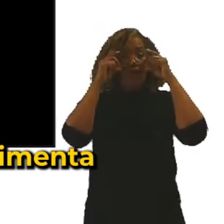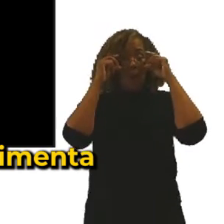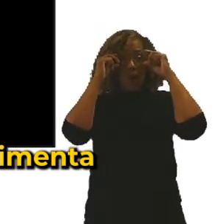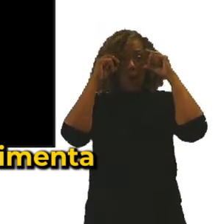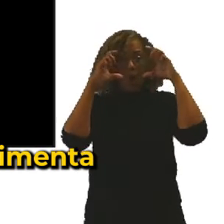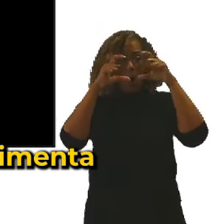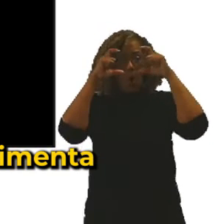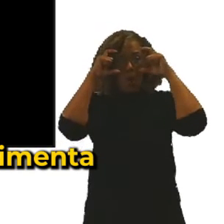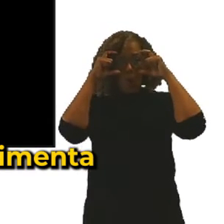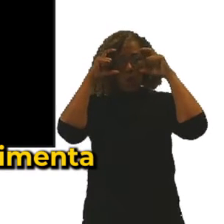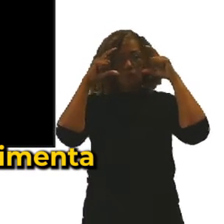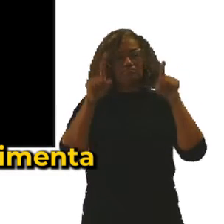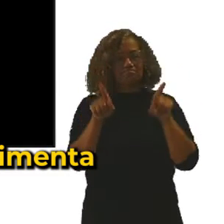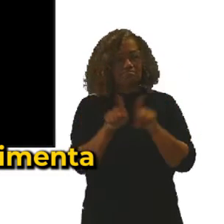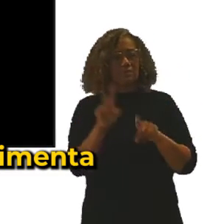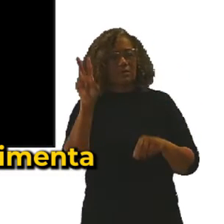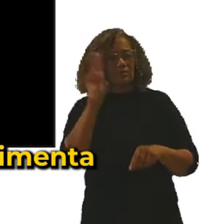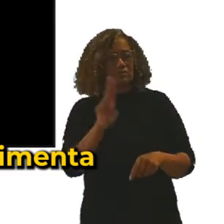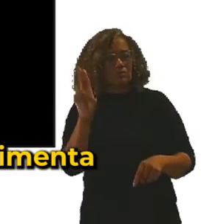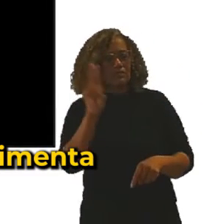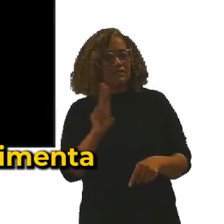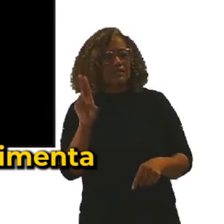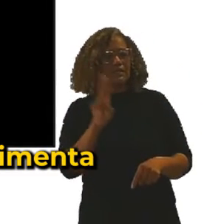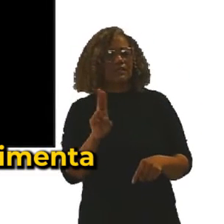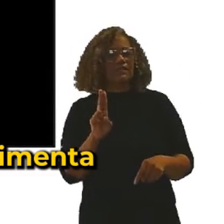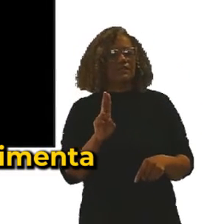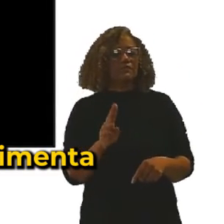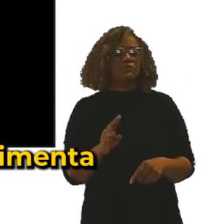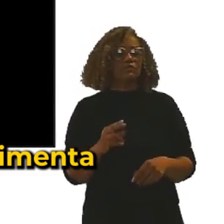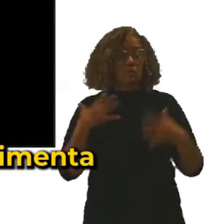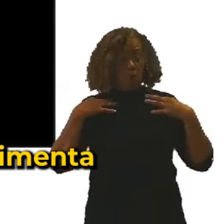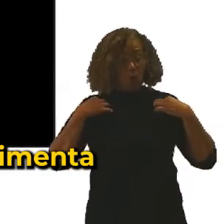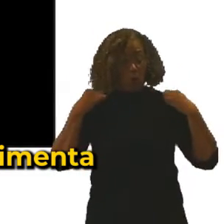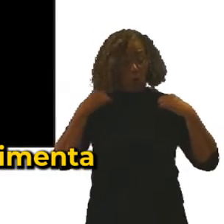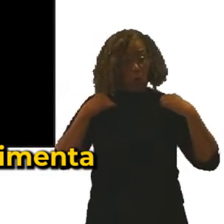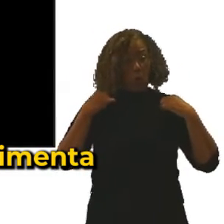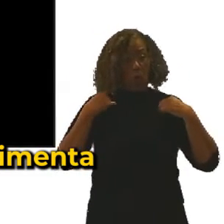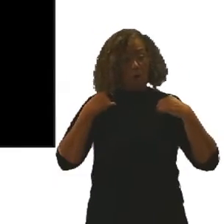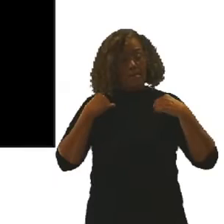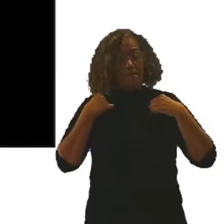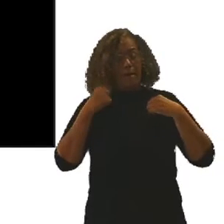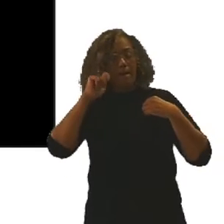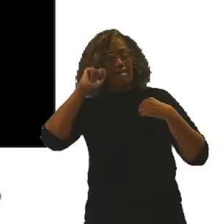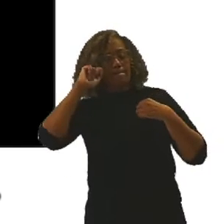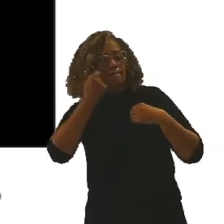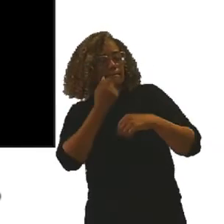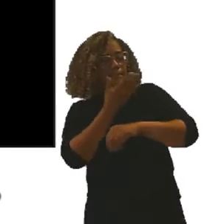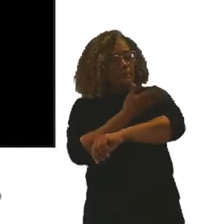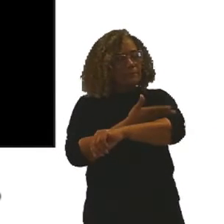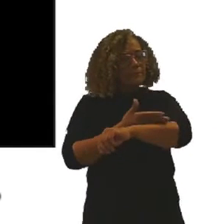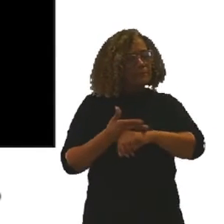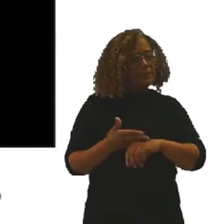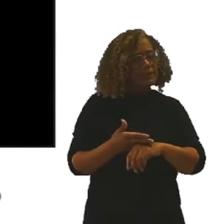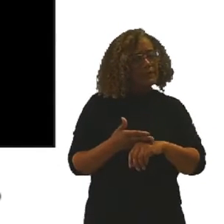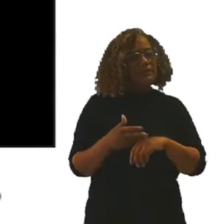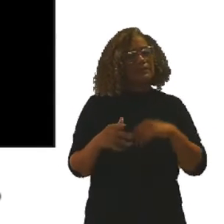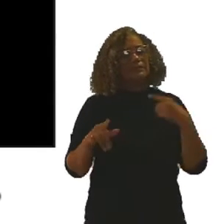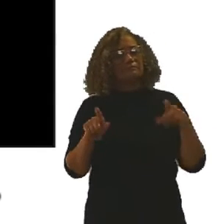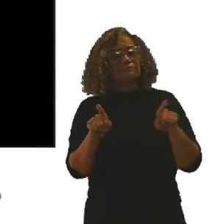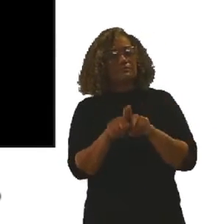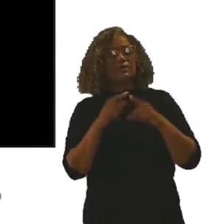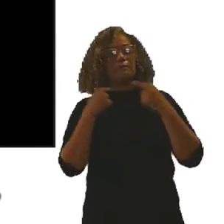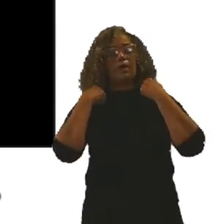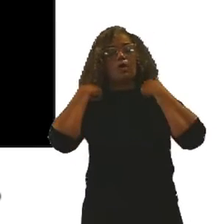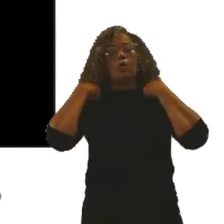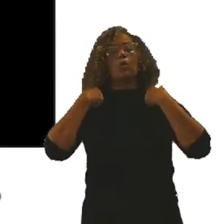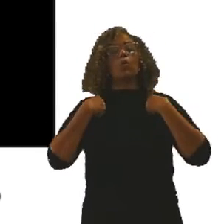óculos, estou com uma vestimenta branca e preta, eu estou com um